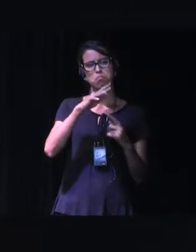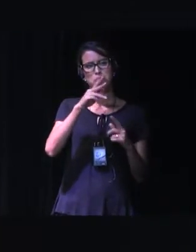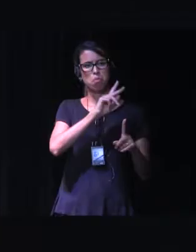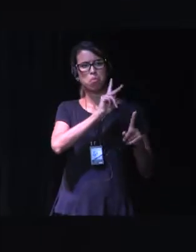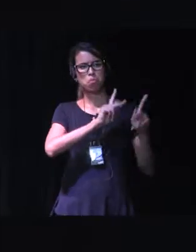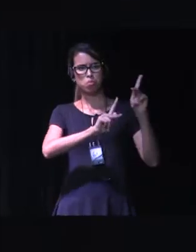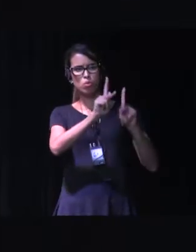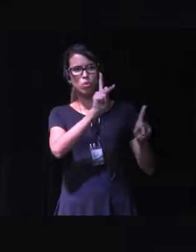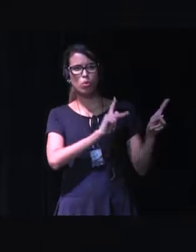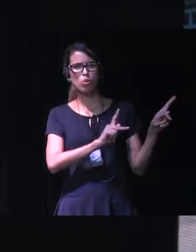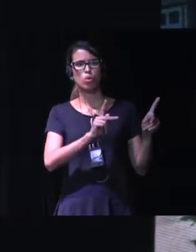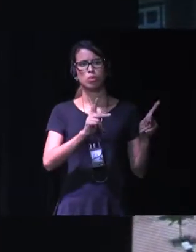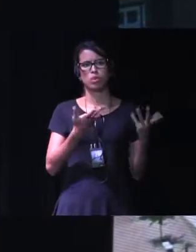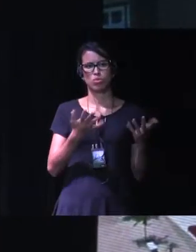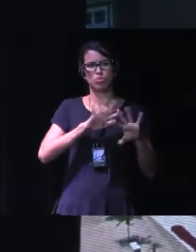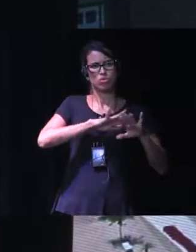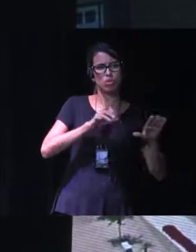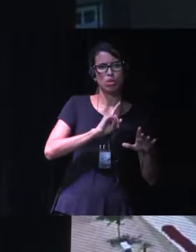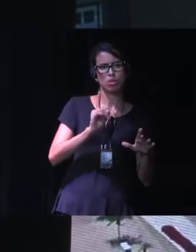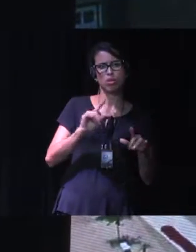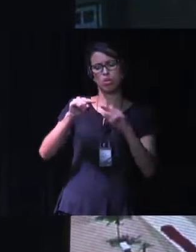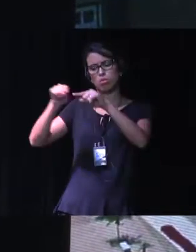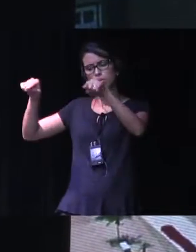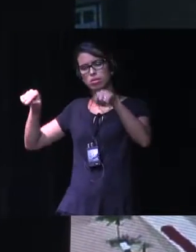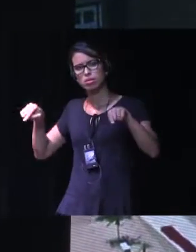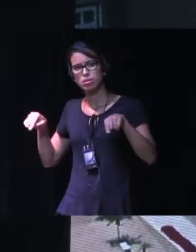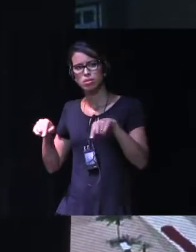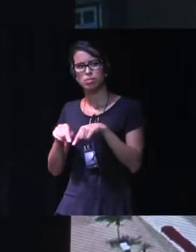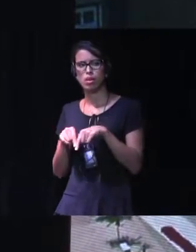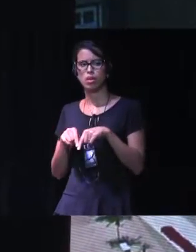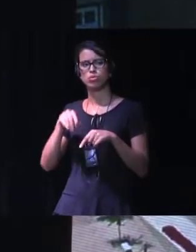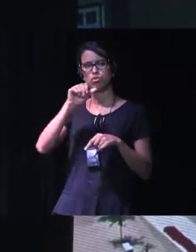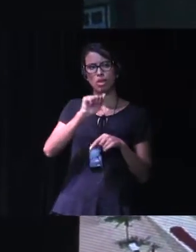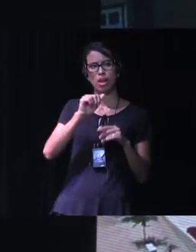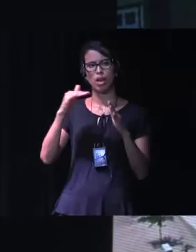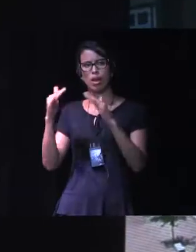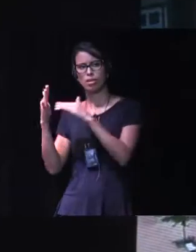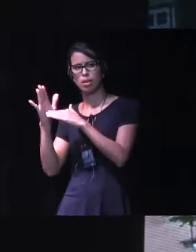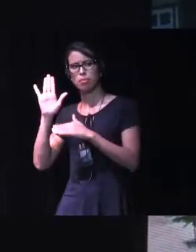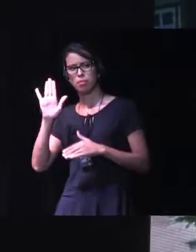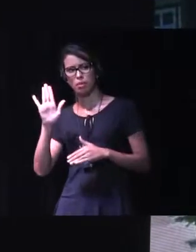uma cerimônia. E não os parques republicanos que apenas uniam